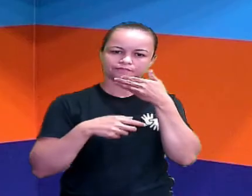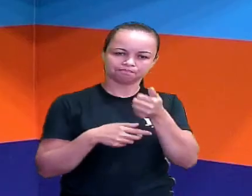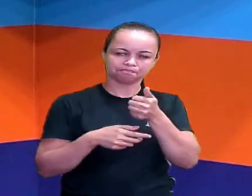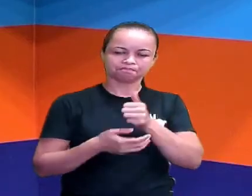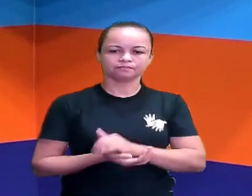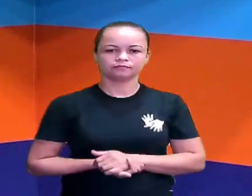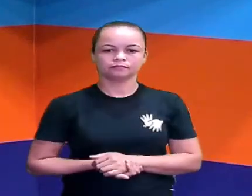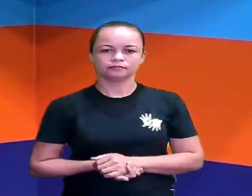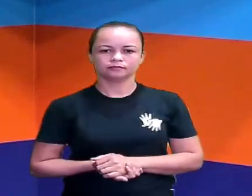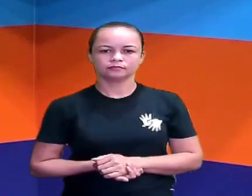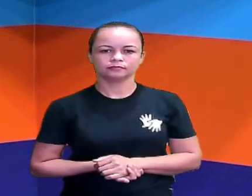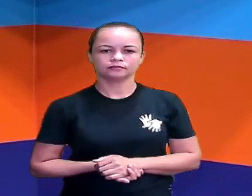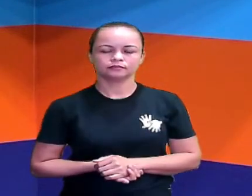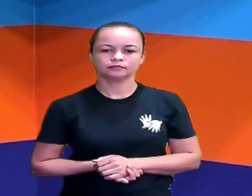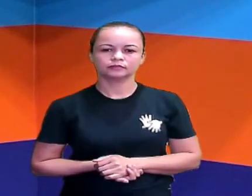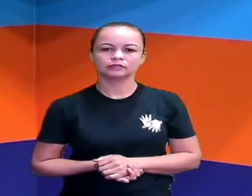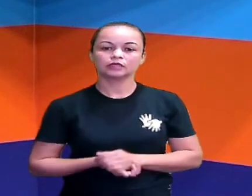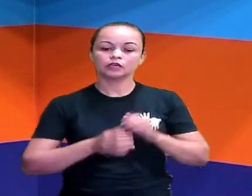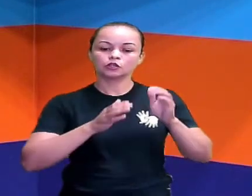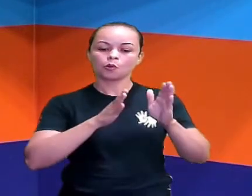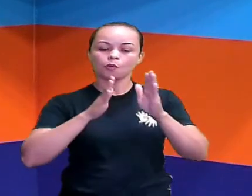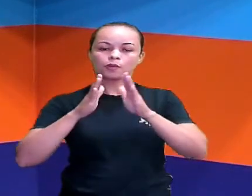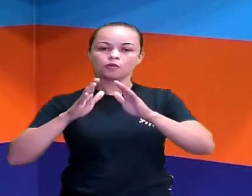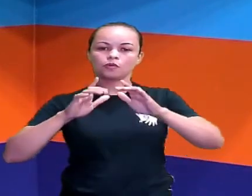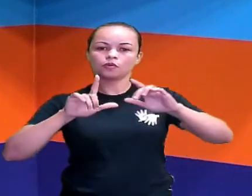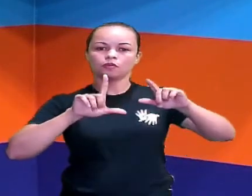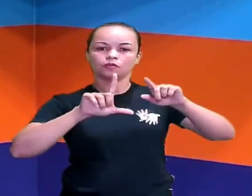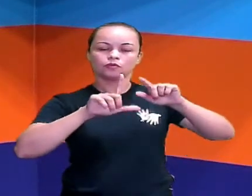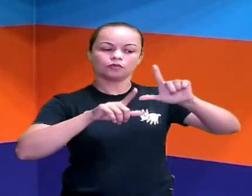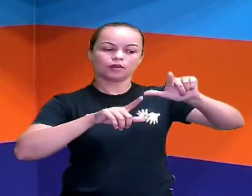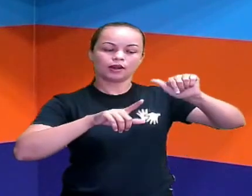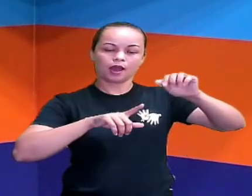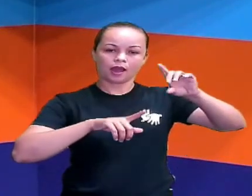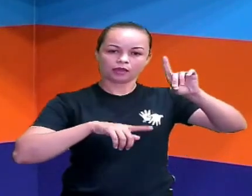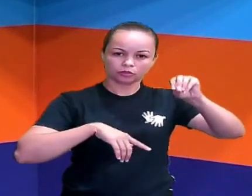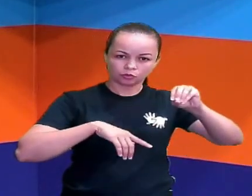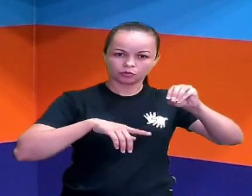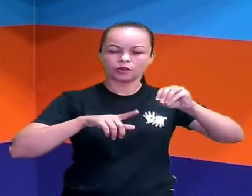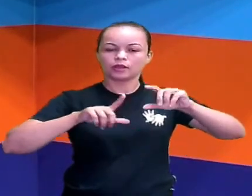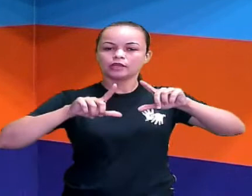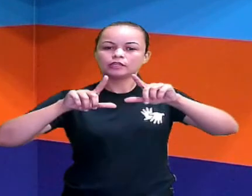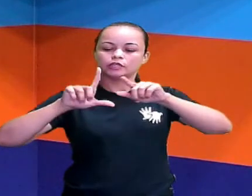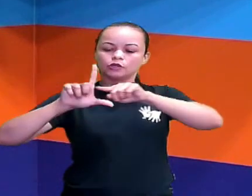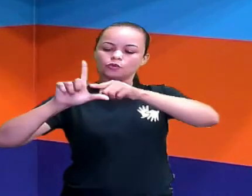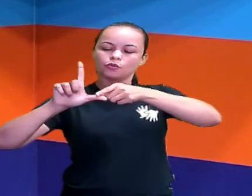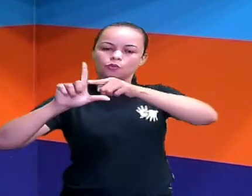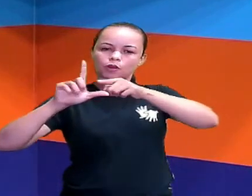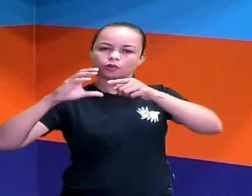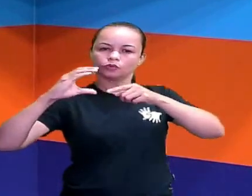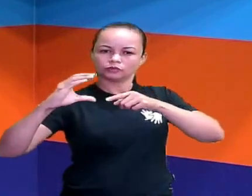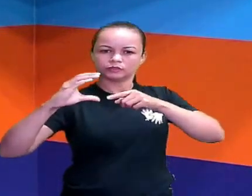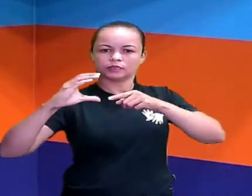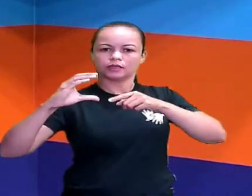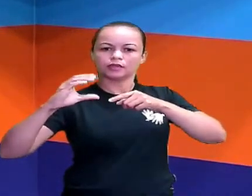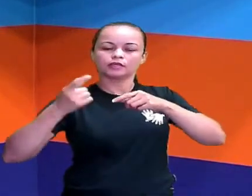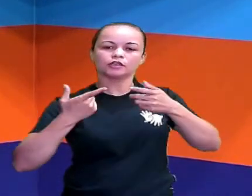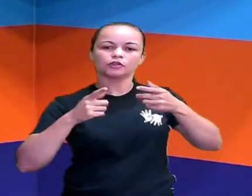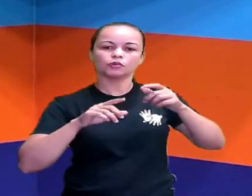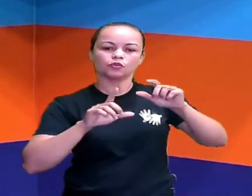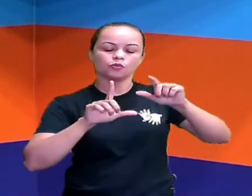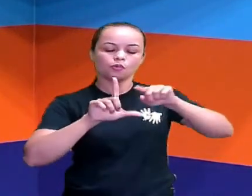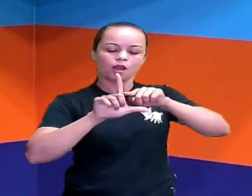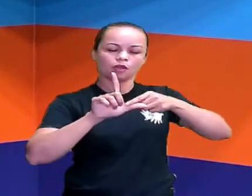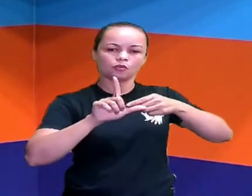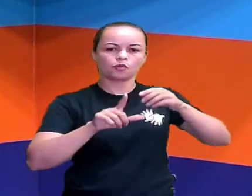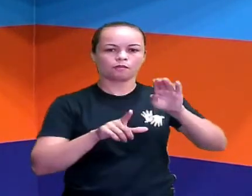meu lado, ok? O meu ângulo aqui é o meu ângulo C e o meu ângulo B,